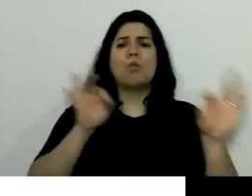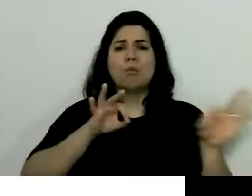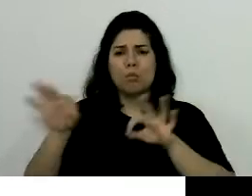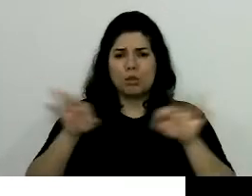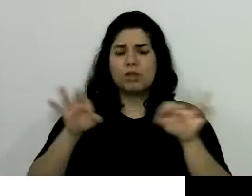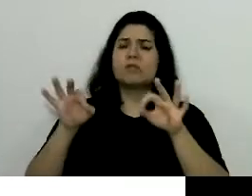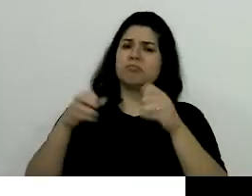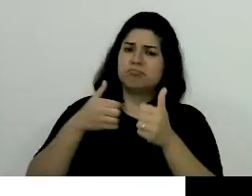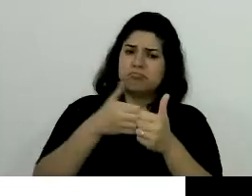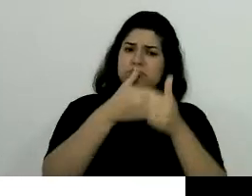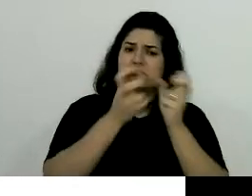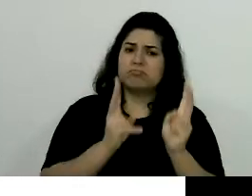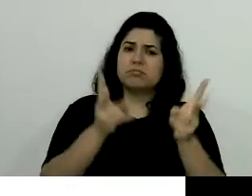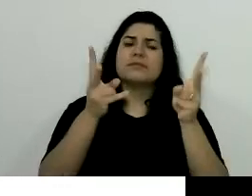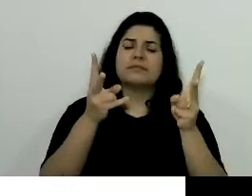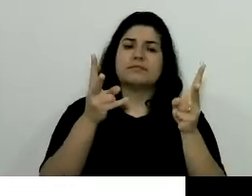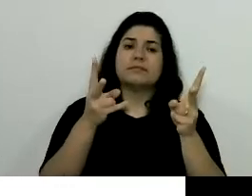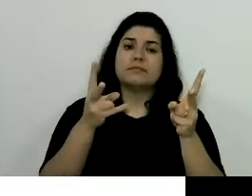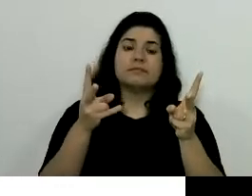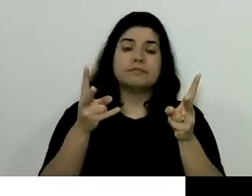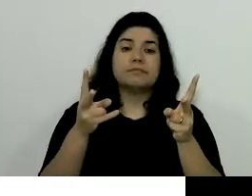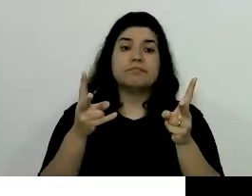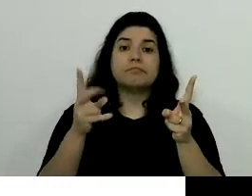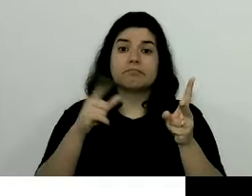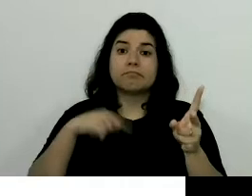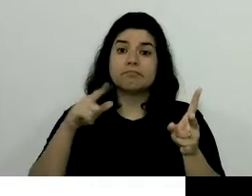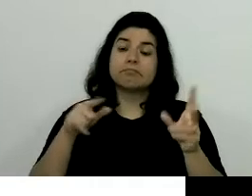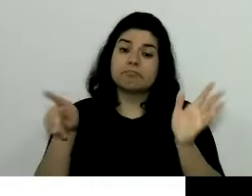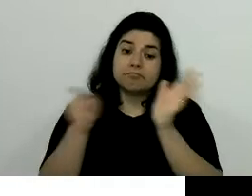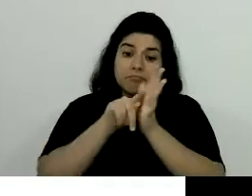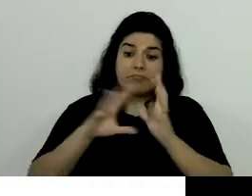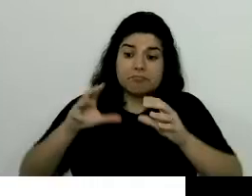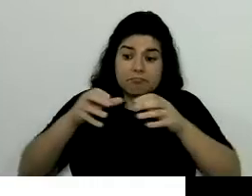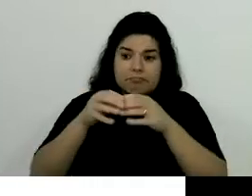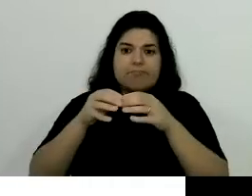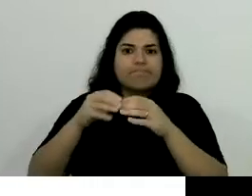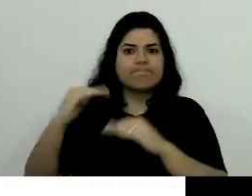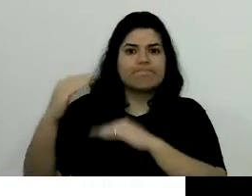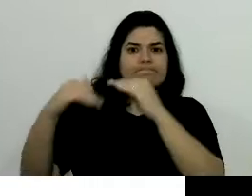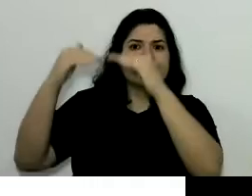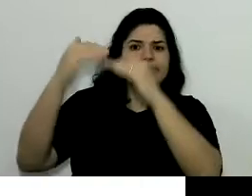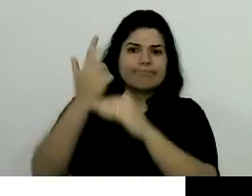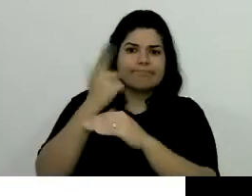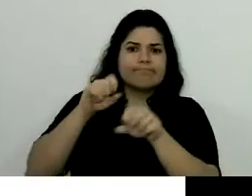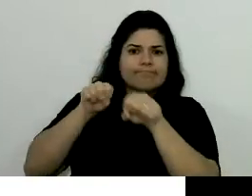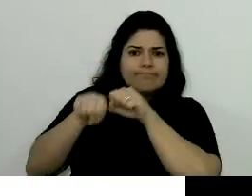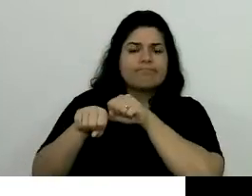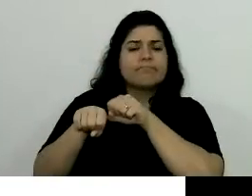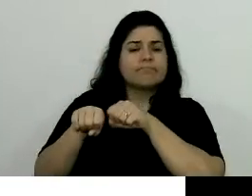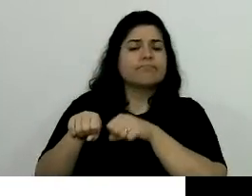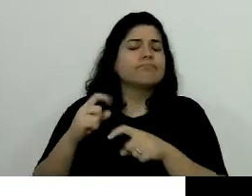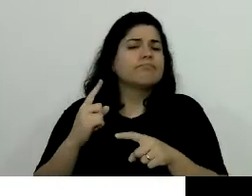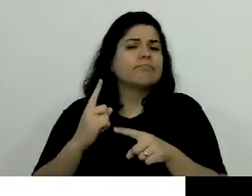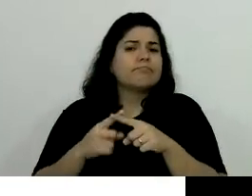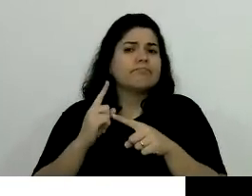essa contínua, com esse contínuo aperfeiçoamento da equipe, só foi possível de acontecer porque nós tínhamos uma